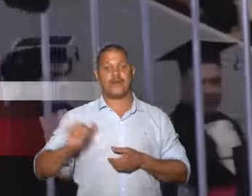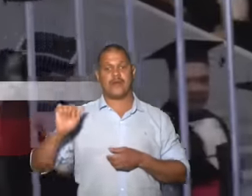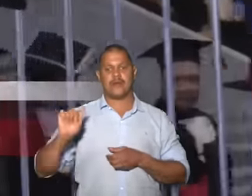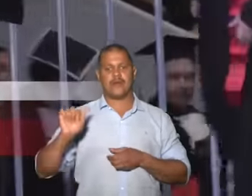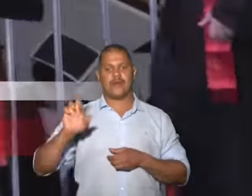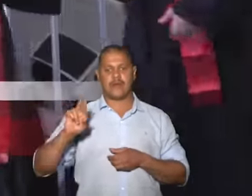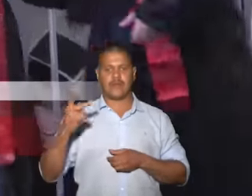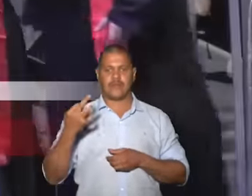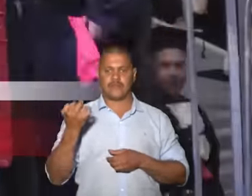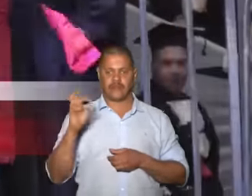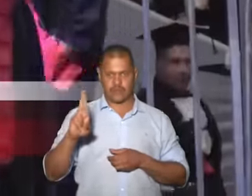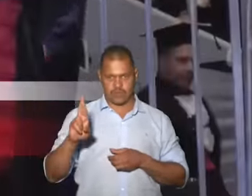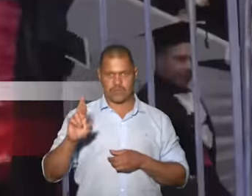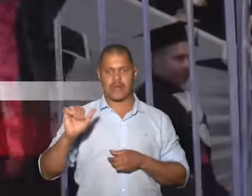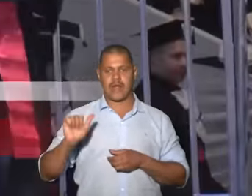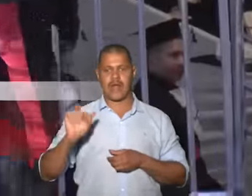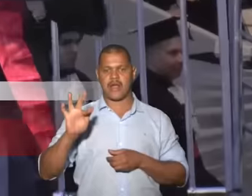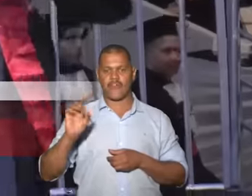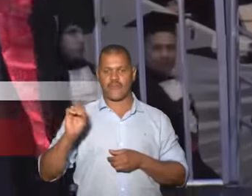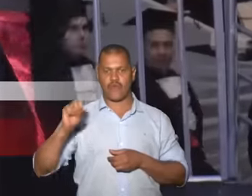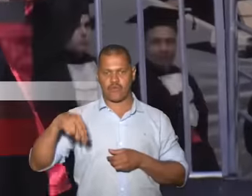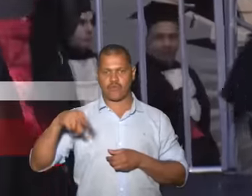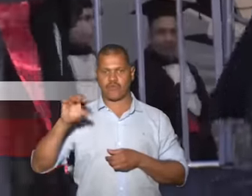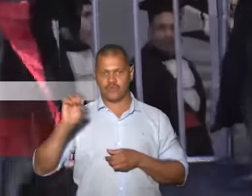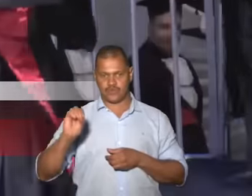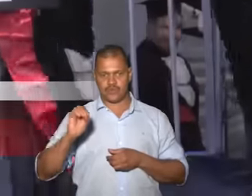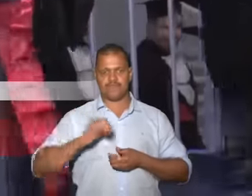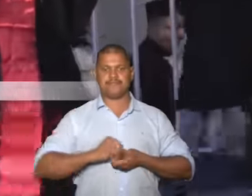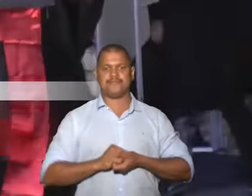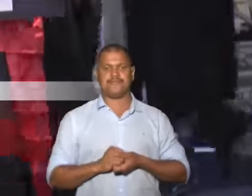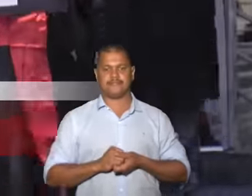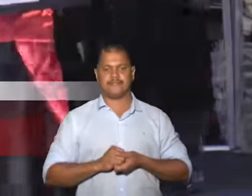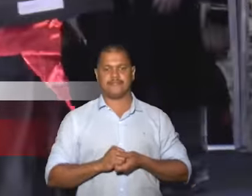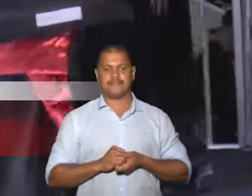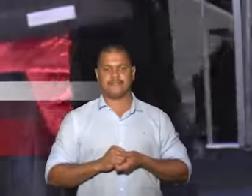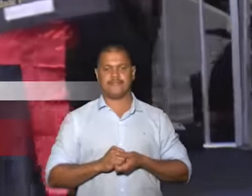Arthur Afonso Correia Bessa.